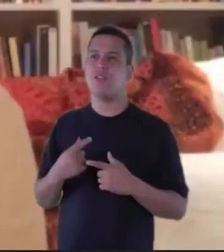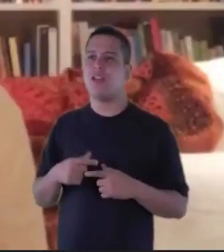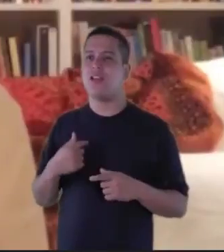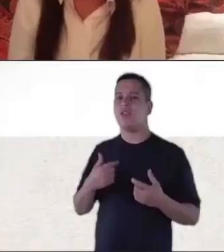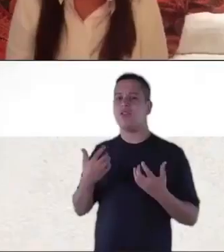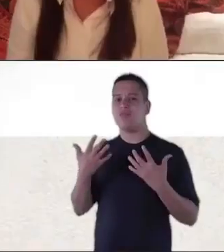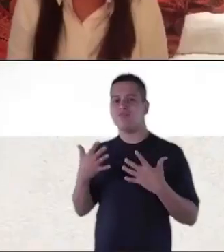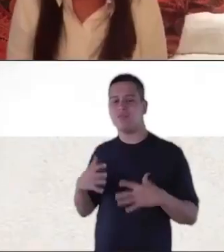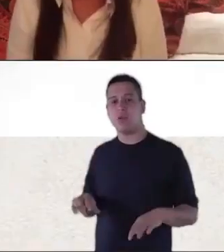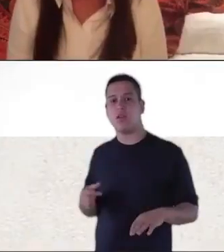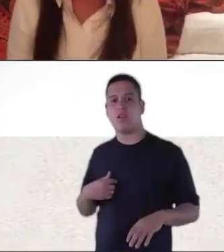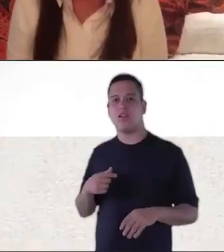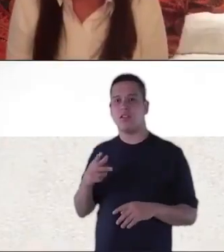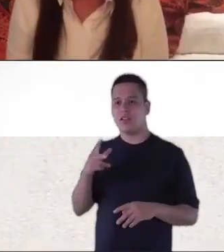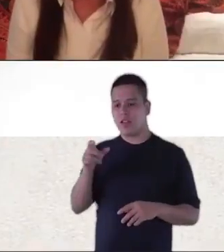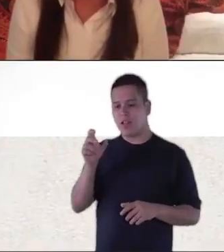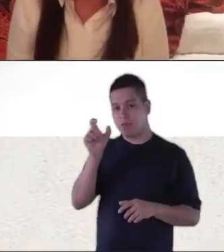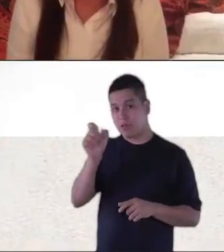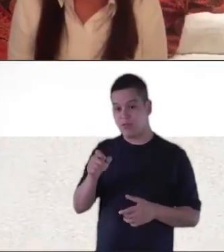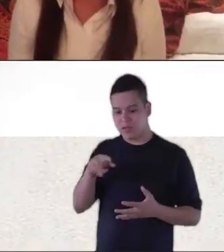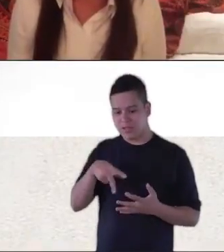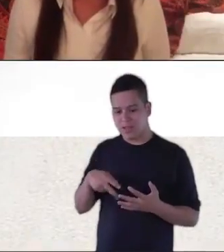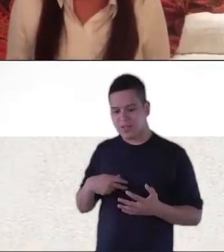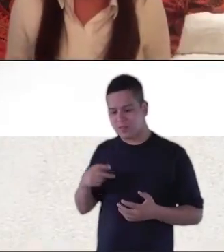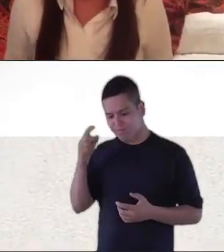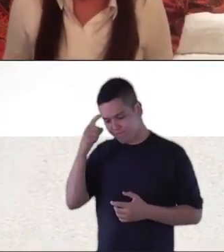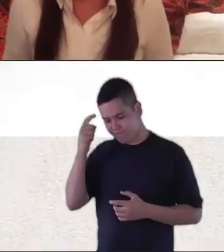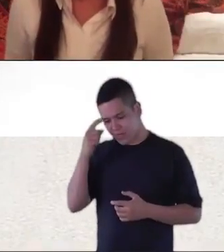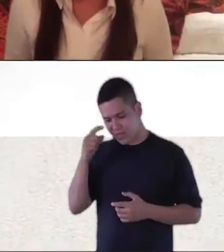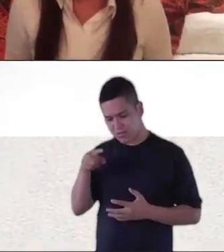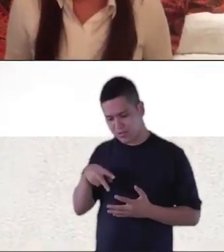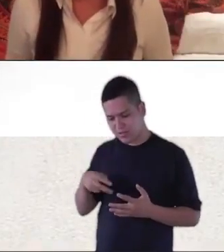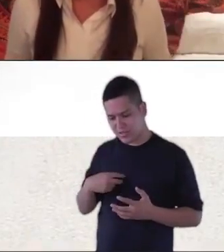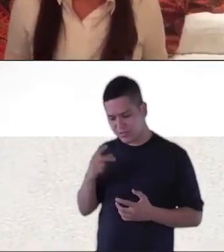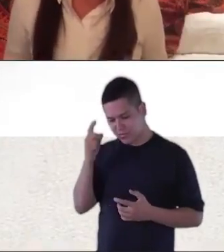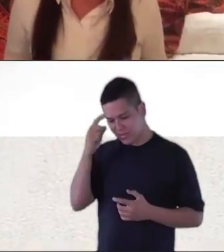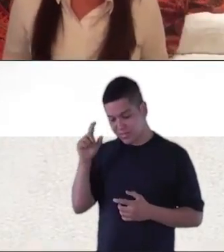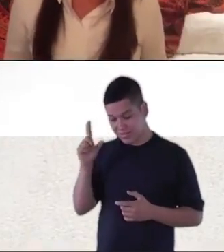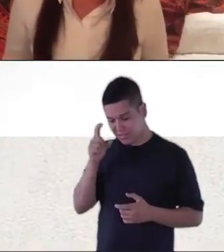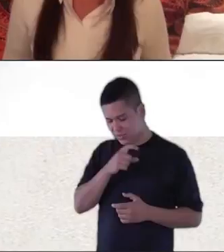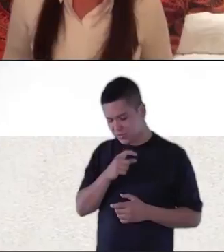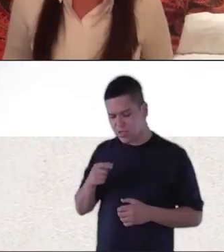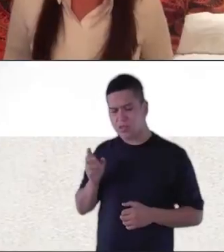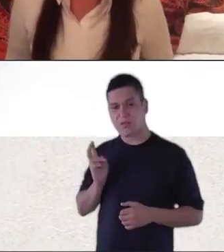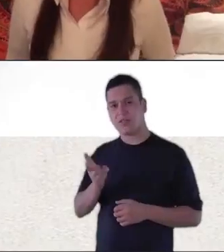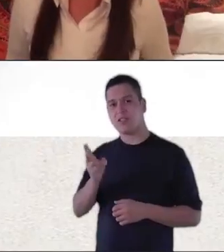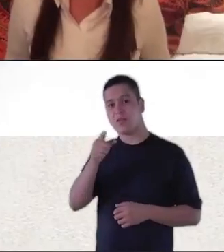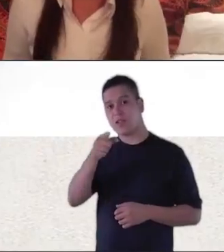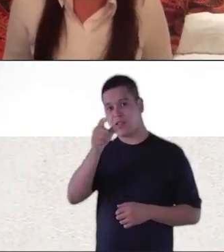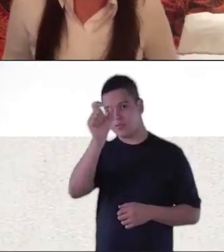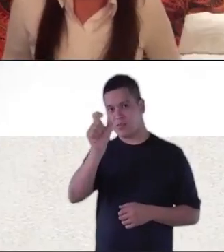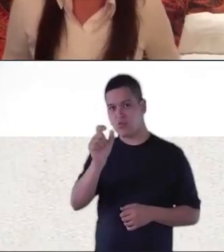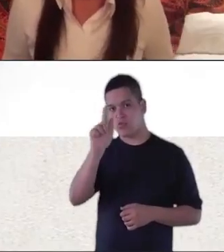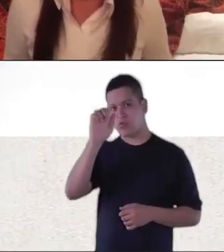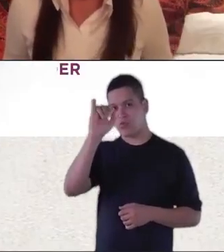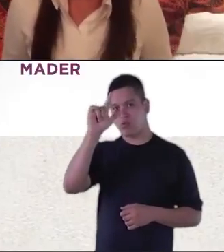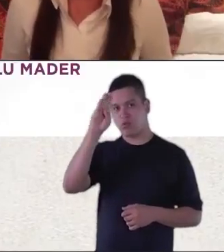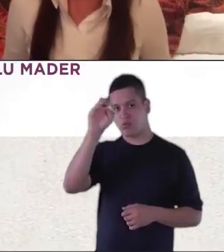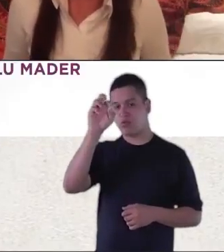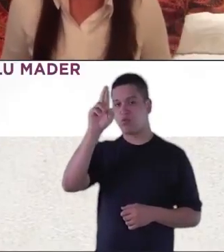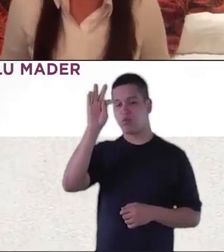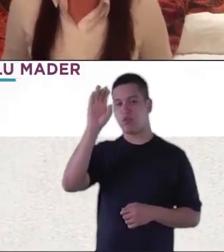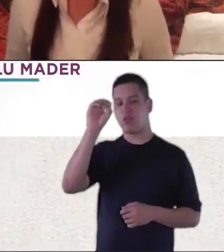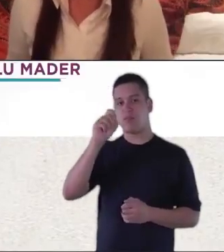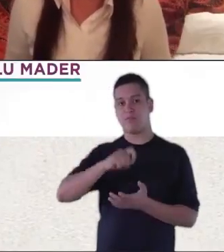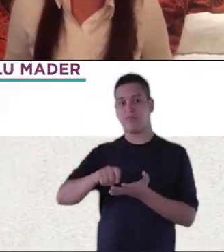caber na boca e ser verdadeiro. E ele sempre me chamou muita atenção, o Gilberto, assim como também muito nova, eu